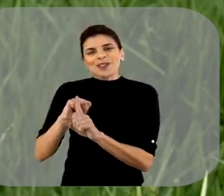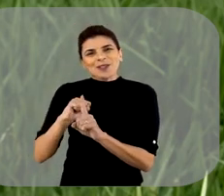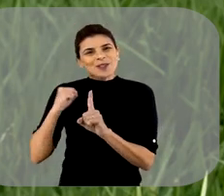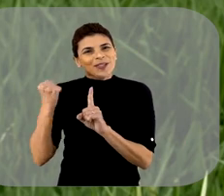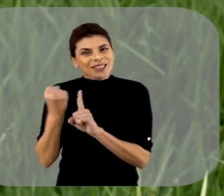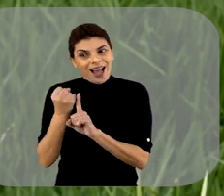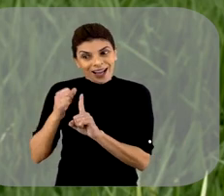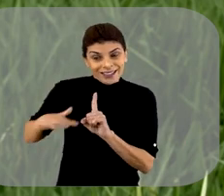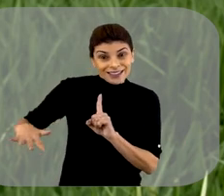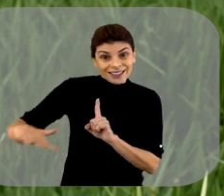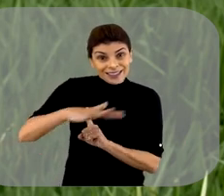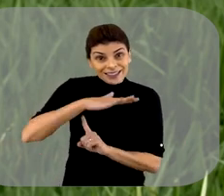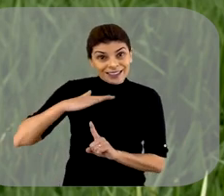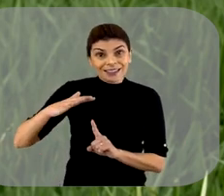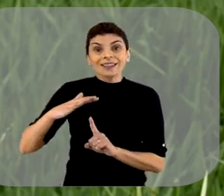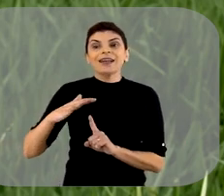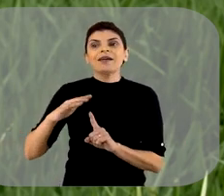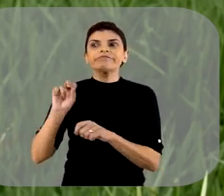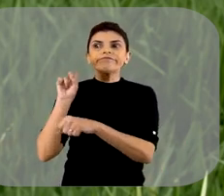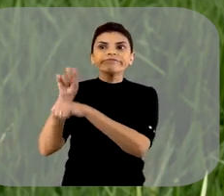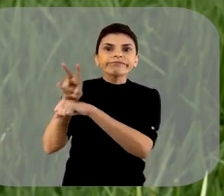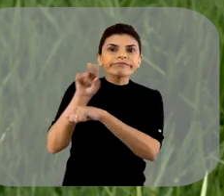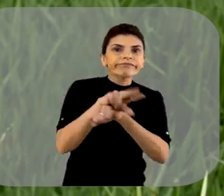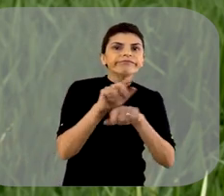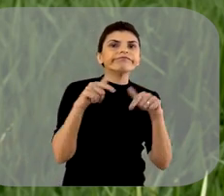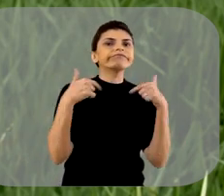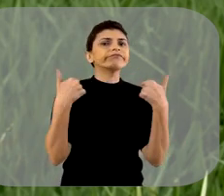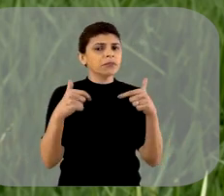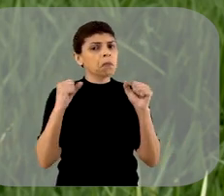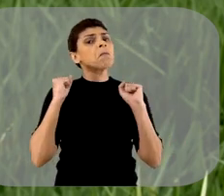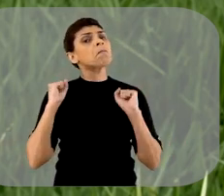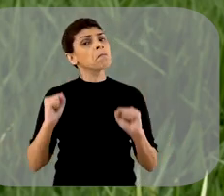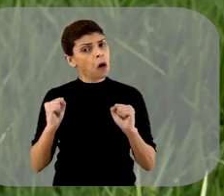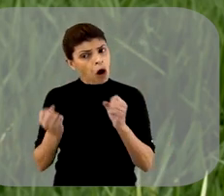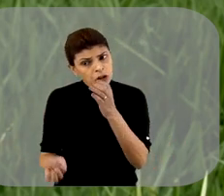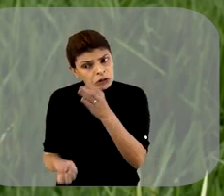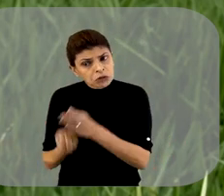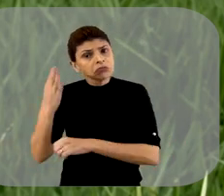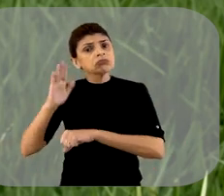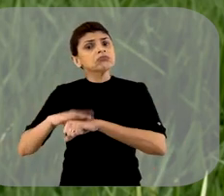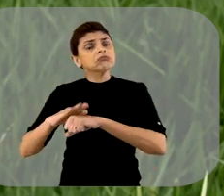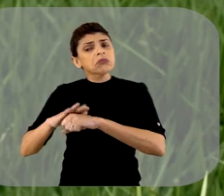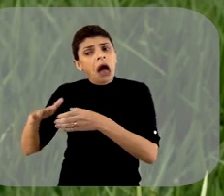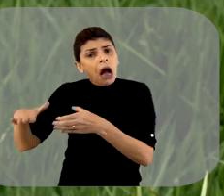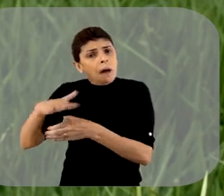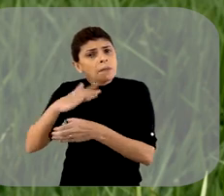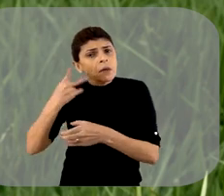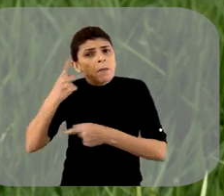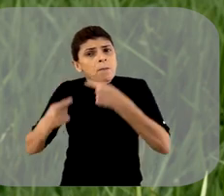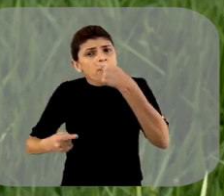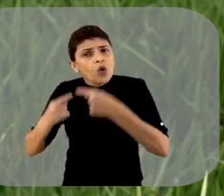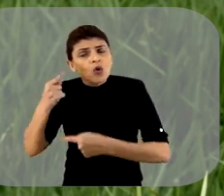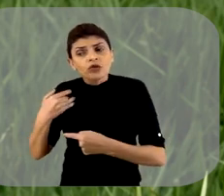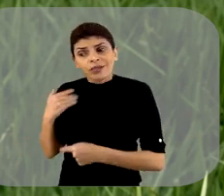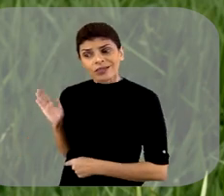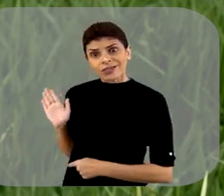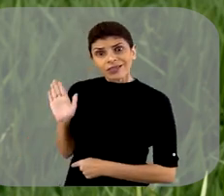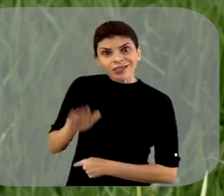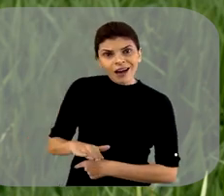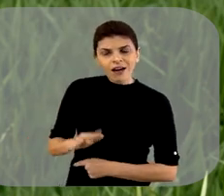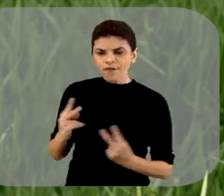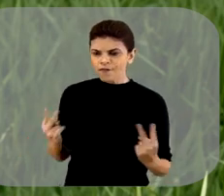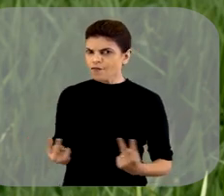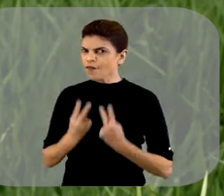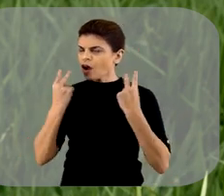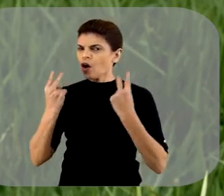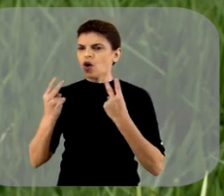na sociedade, ele, no mercado de trabalho, ele pode construir ambiente político que traga os valores tradicionais da